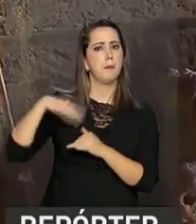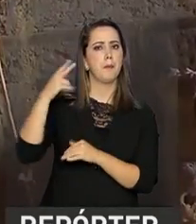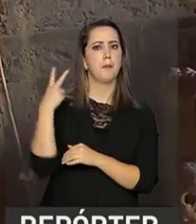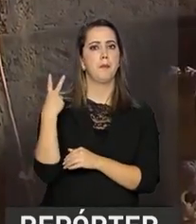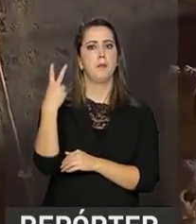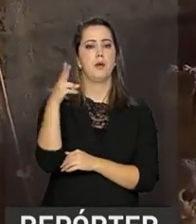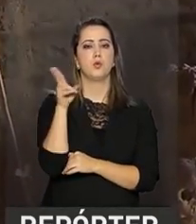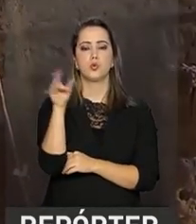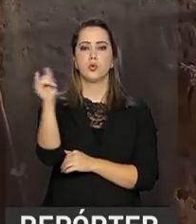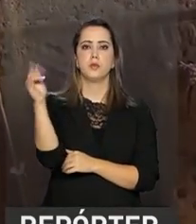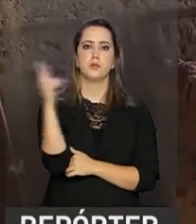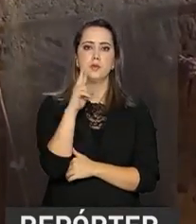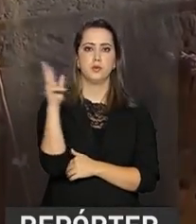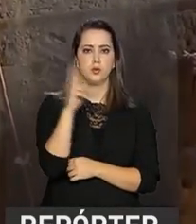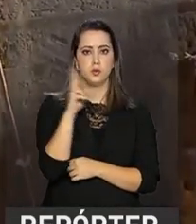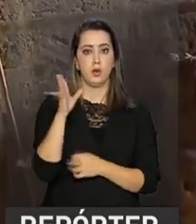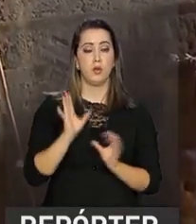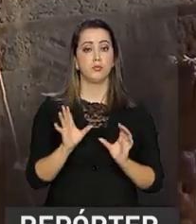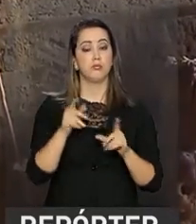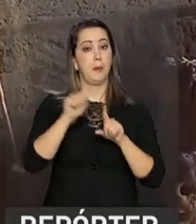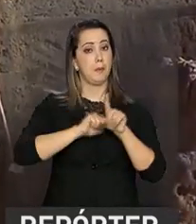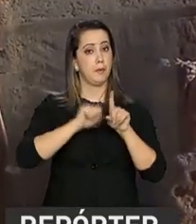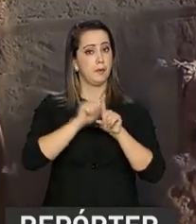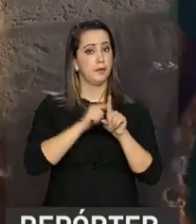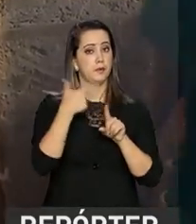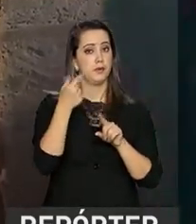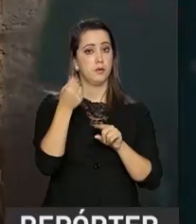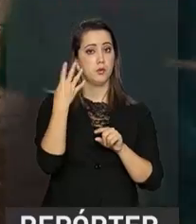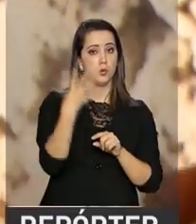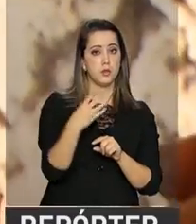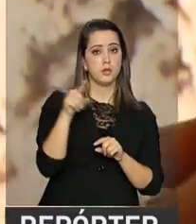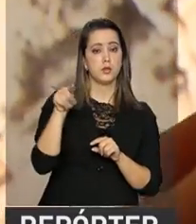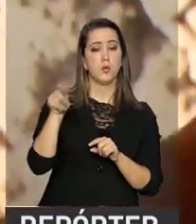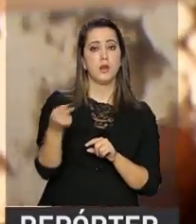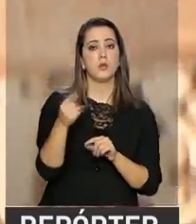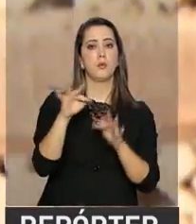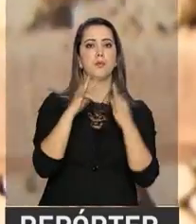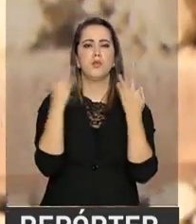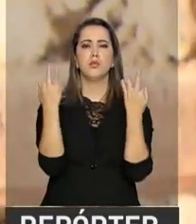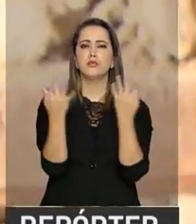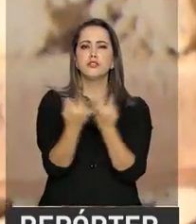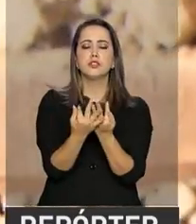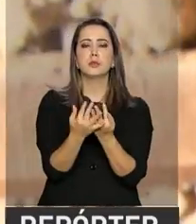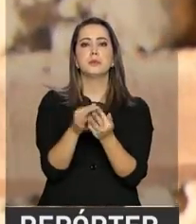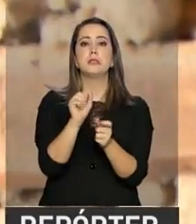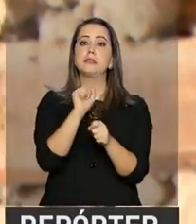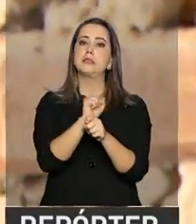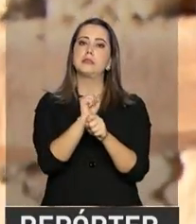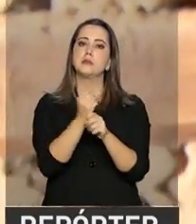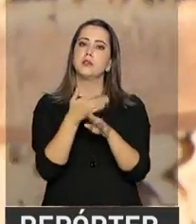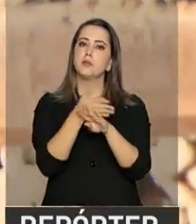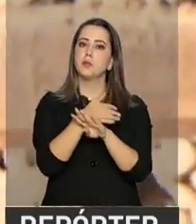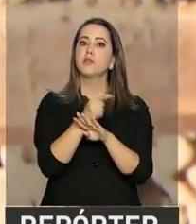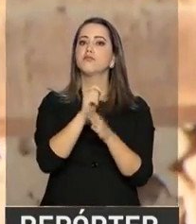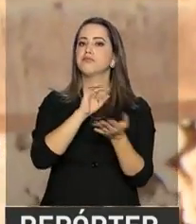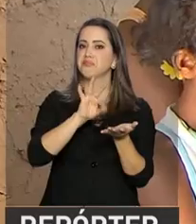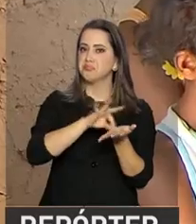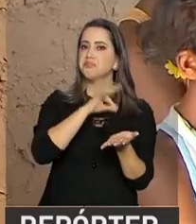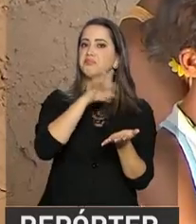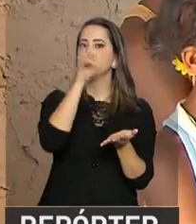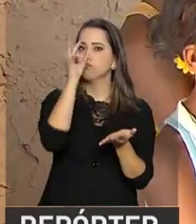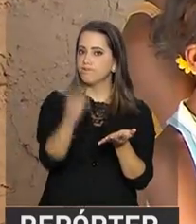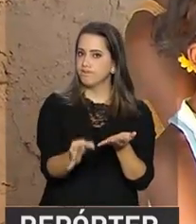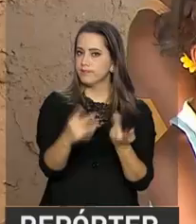2 bilhões de reais neste mês 204 mil famílias que aguardavam para entrar no programa foram escritas com